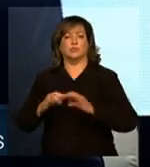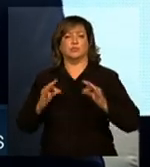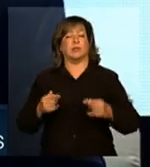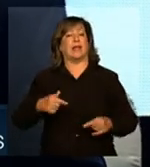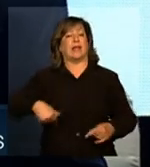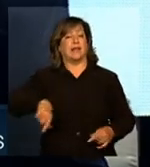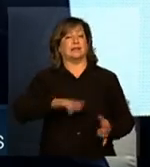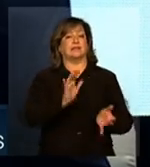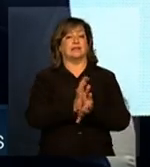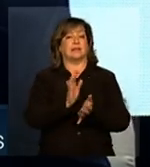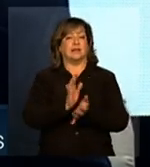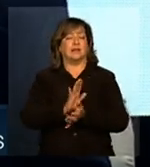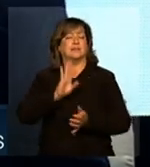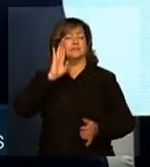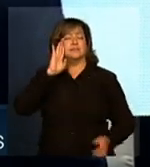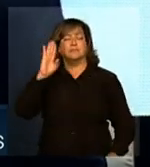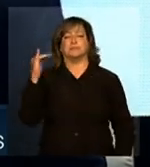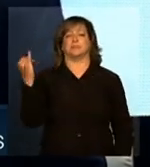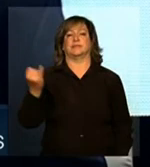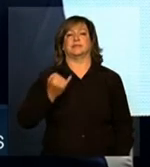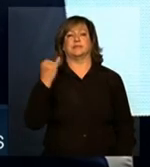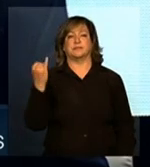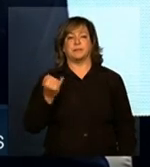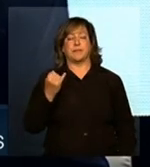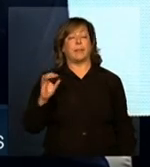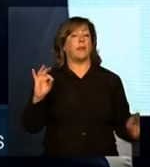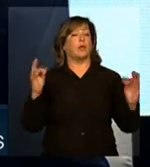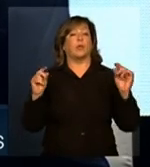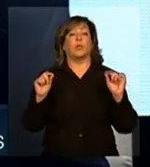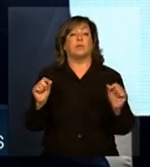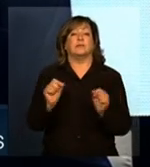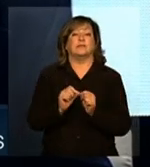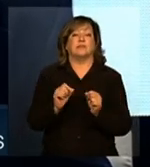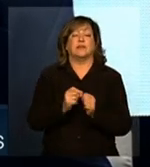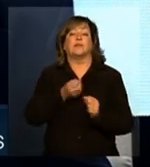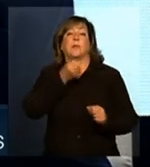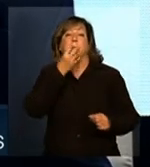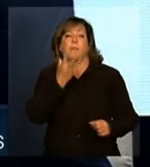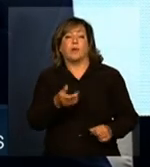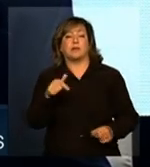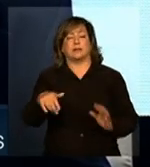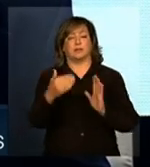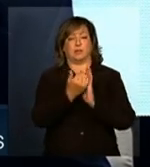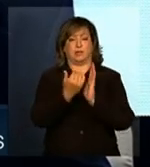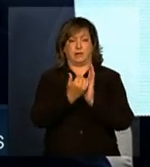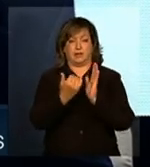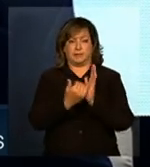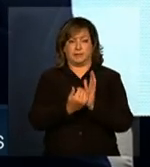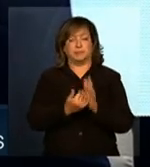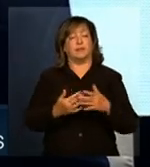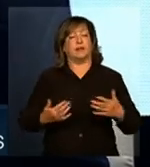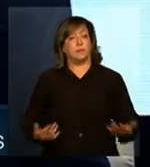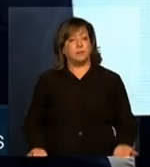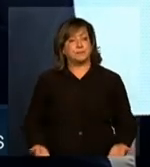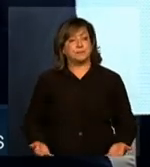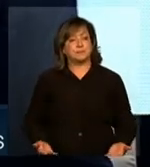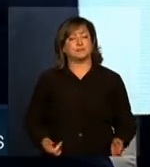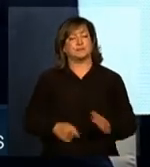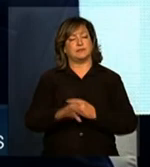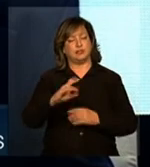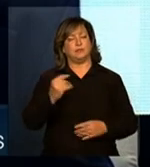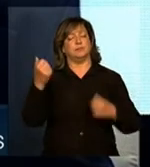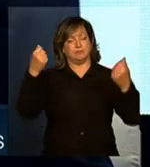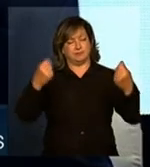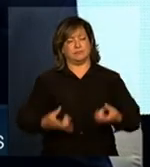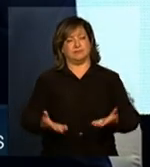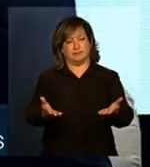uma área fundamental para tudo que se construiu de bom nesse programa. Então, o Chico